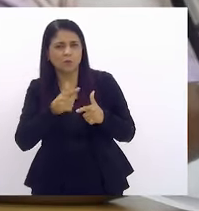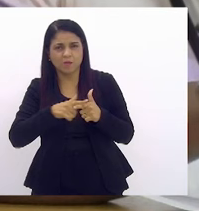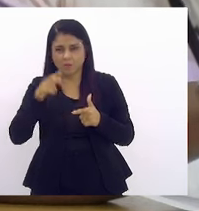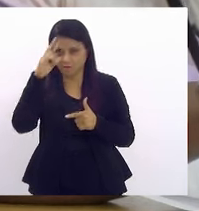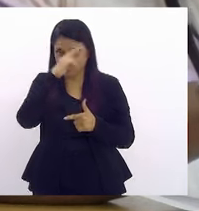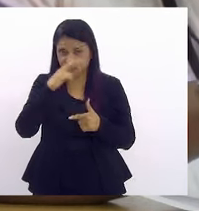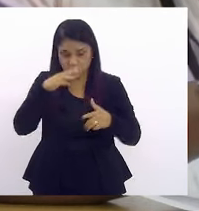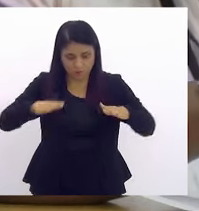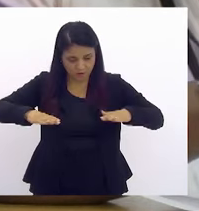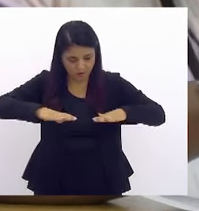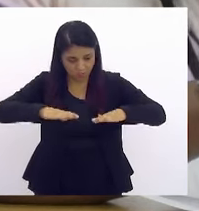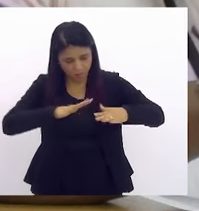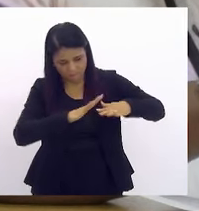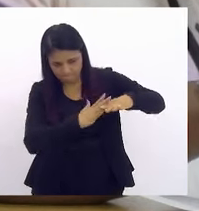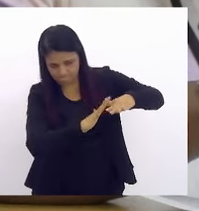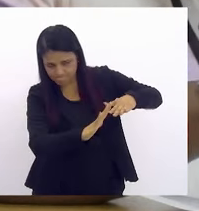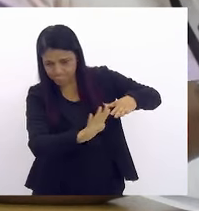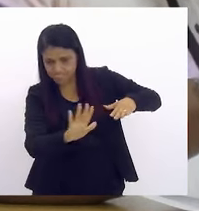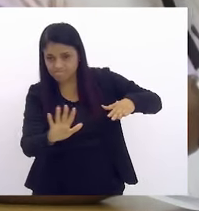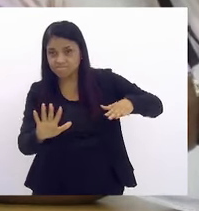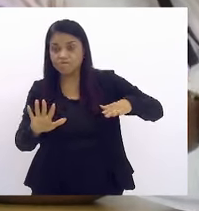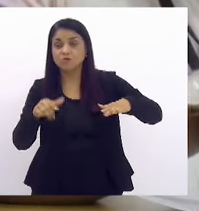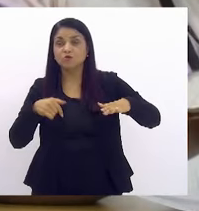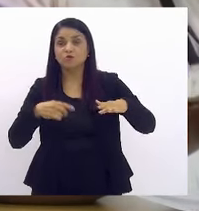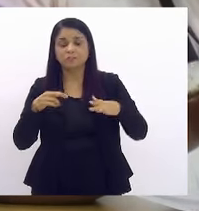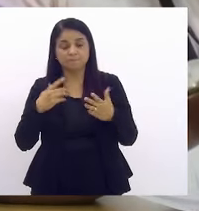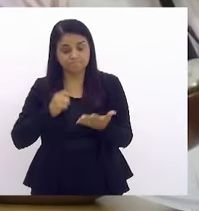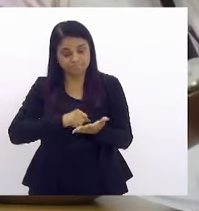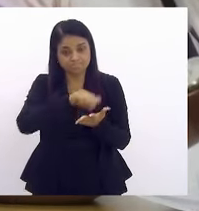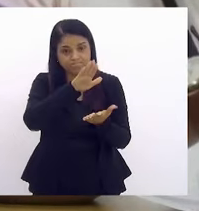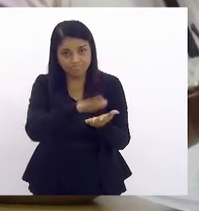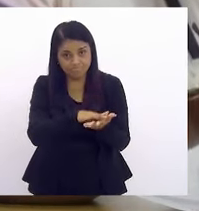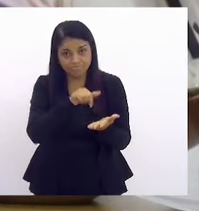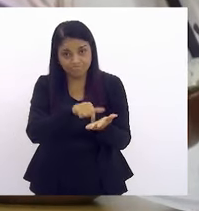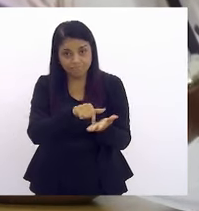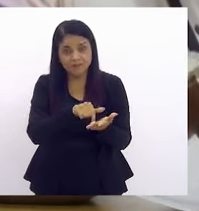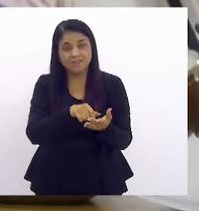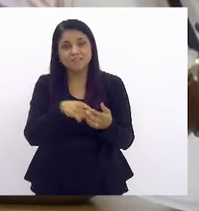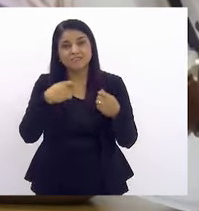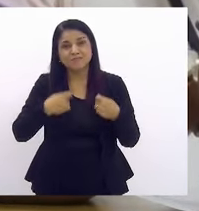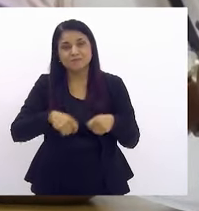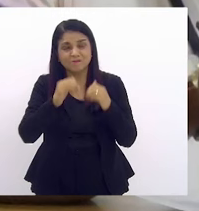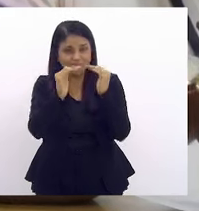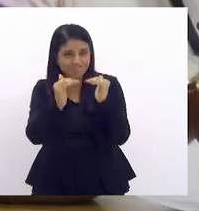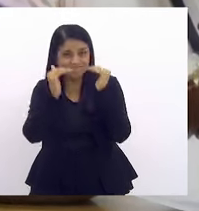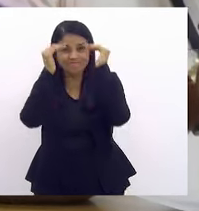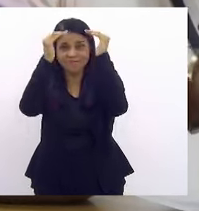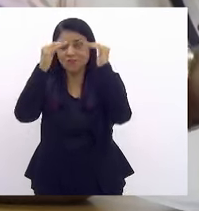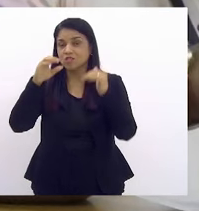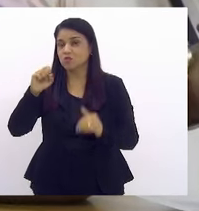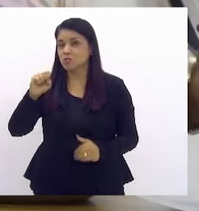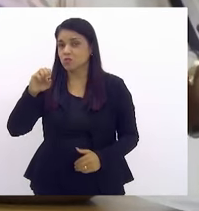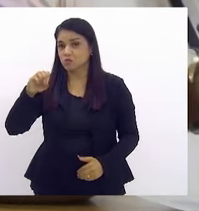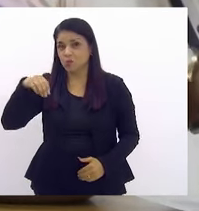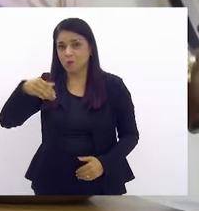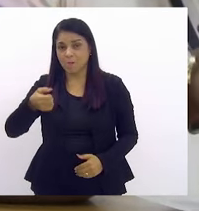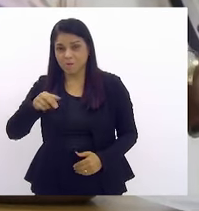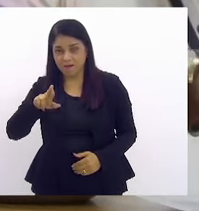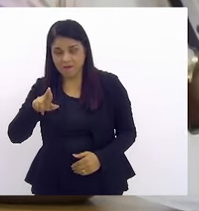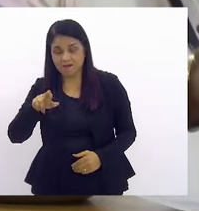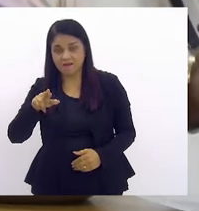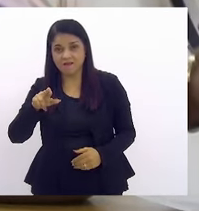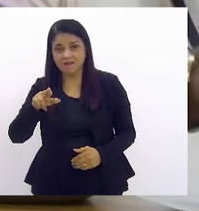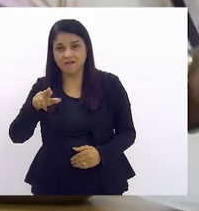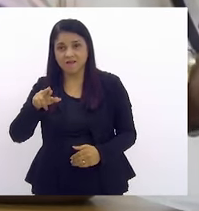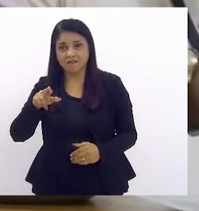Que quando eles notificavam, dependia da autarquia de obra somar para acionar